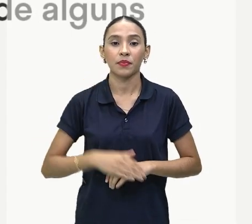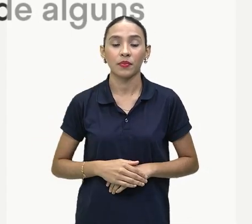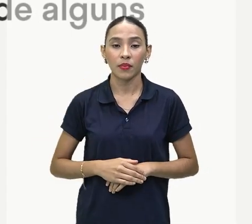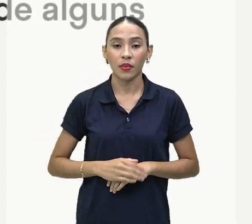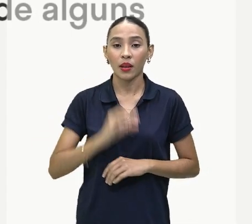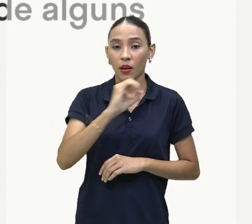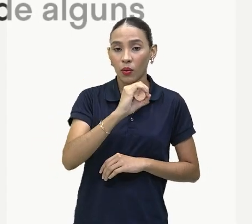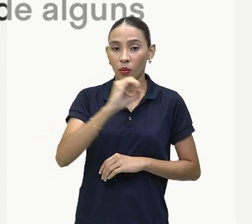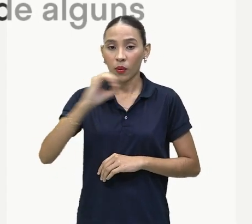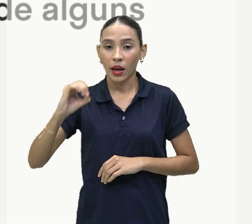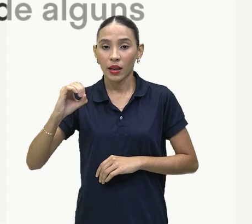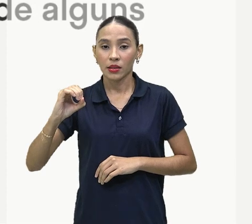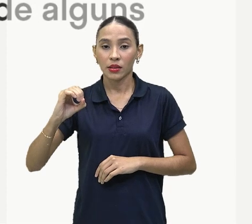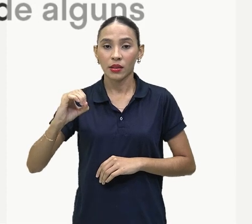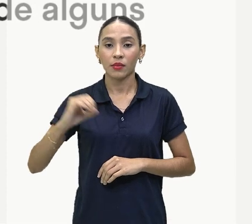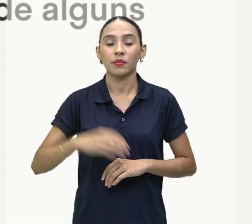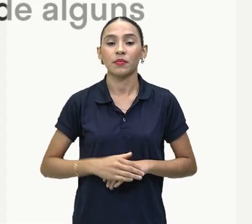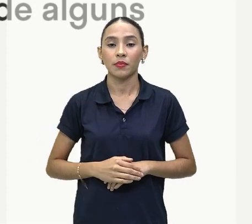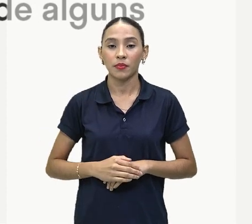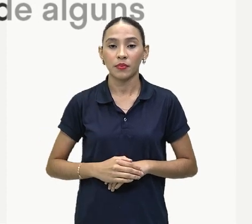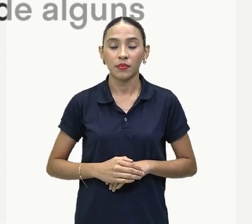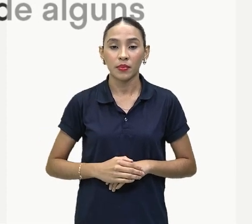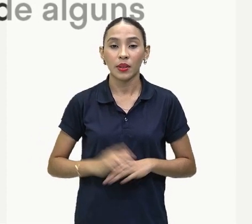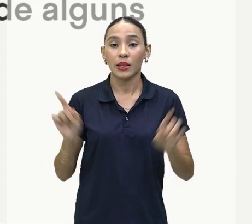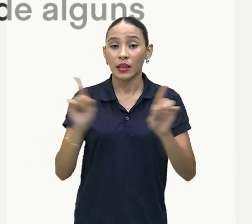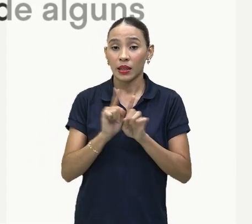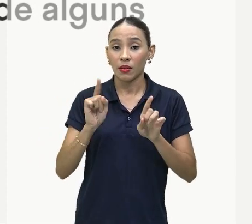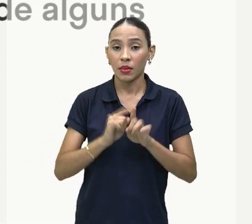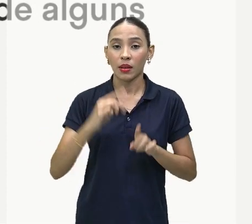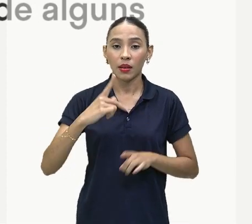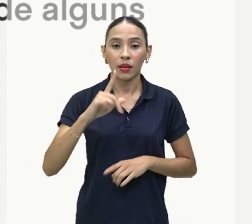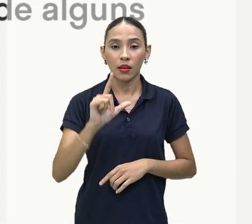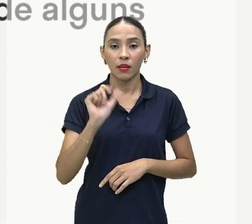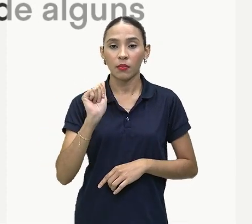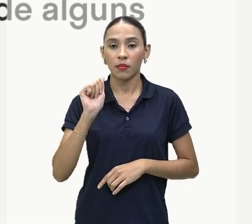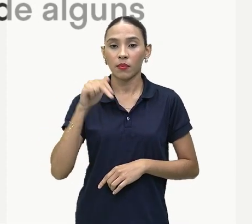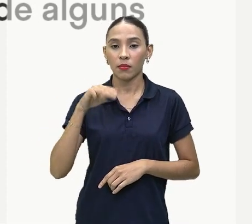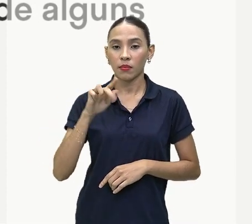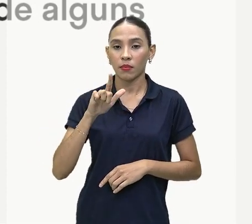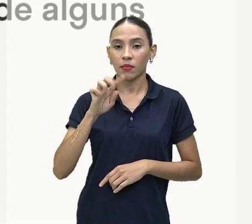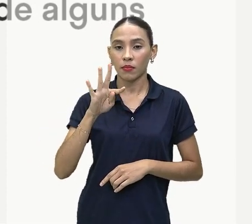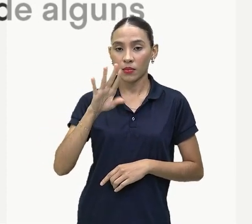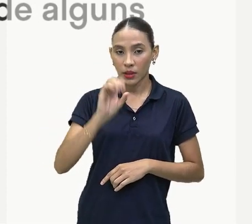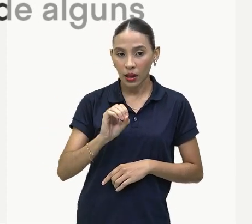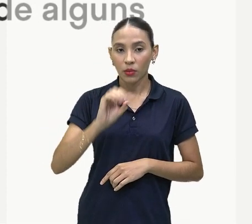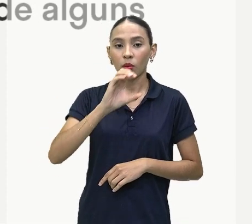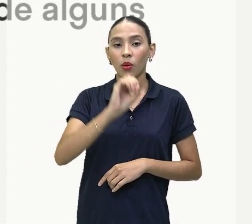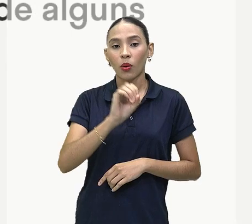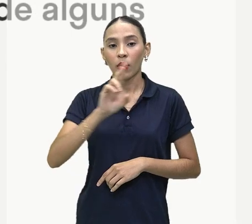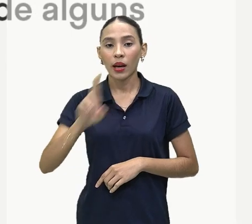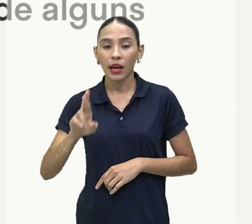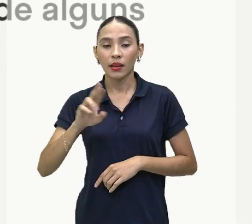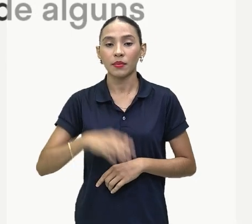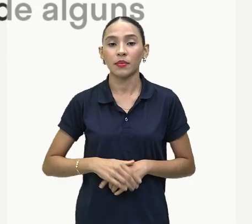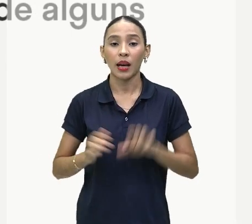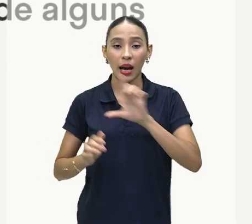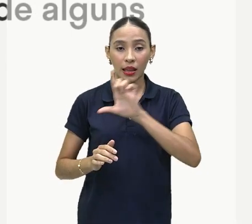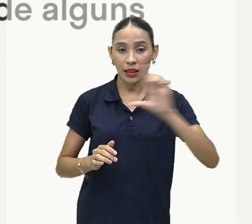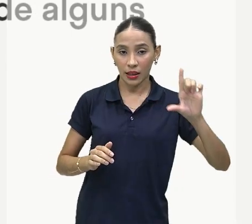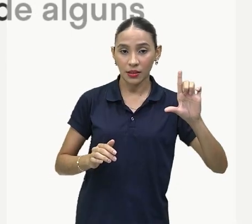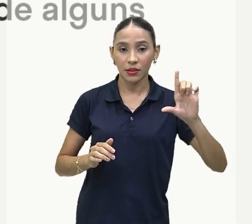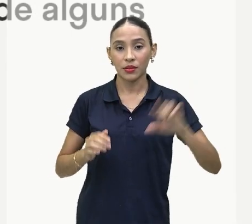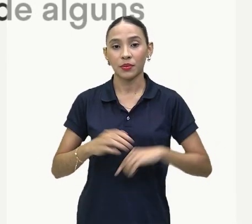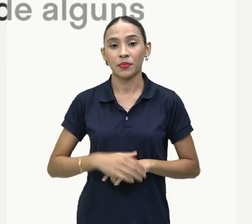que está a oeste, e o Planalto da Amazônia Oriental, que está a